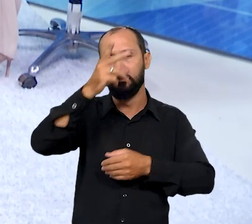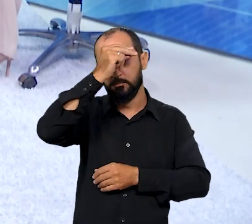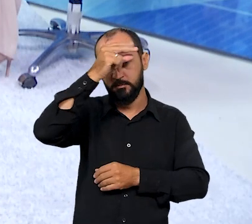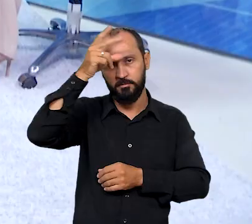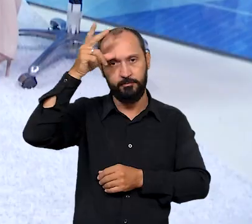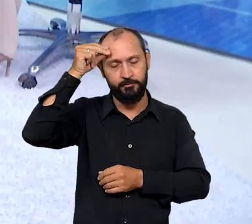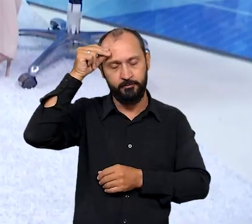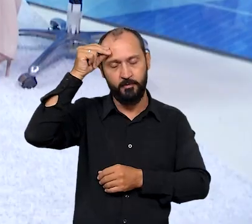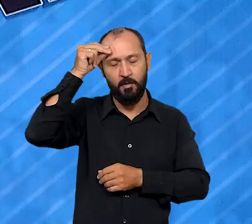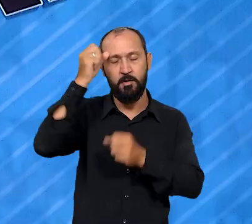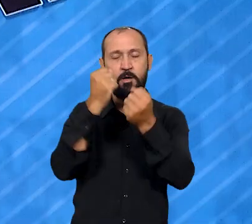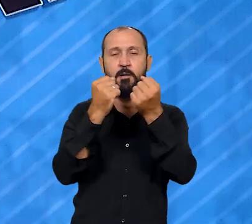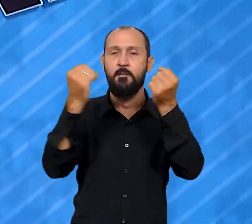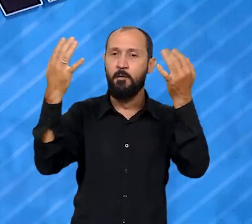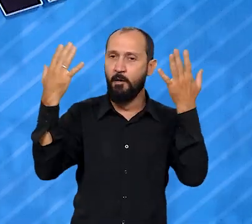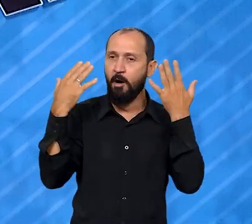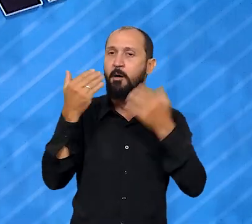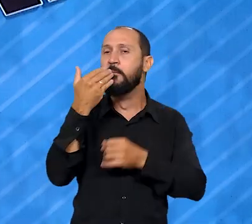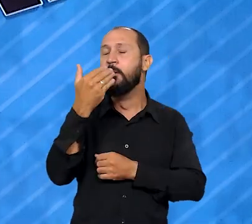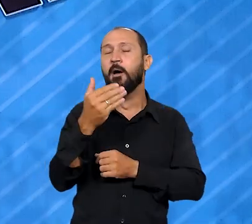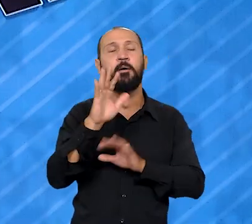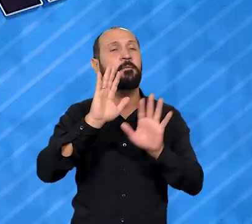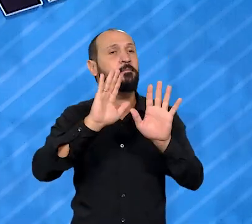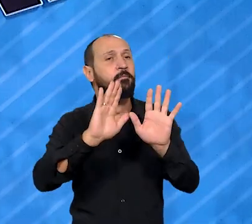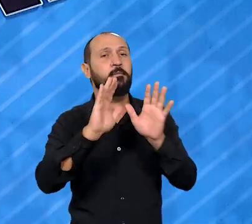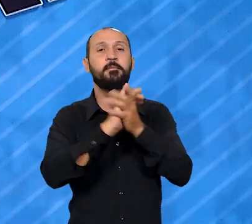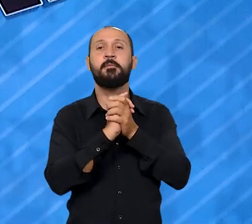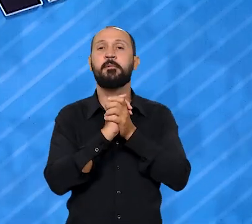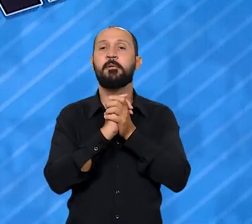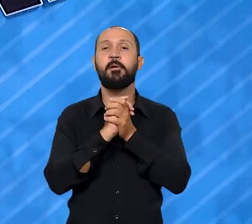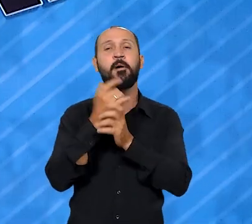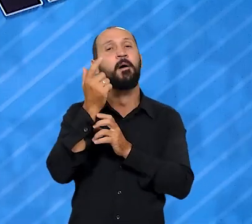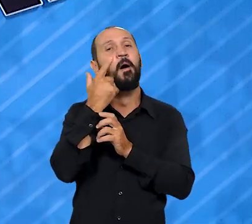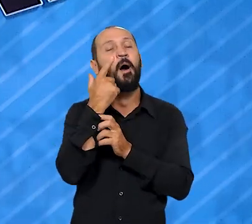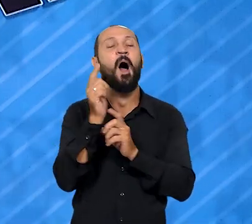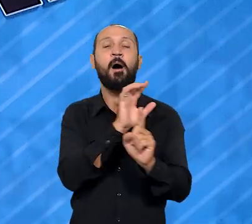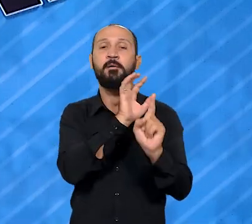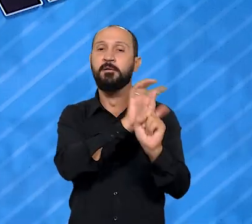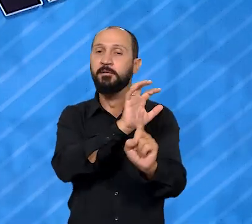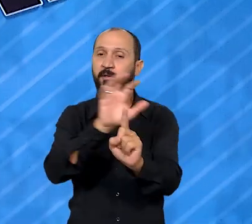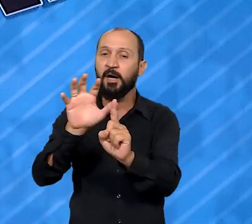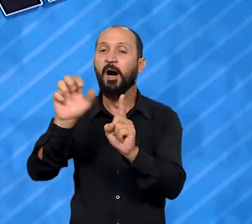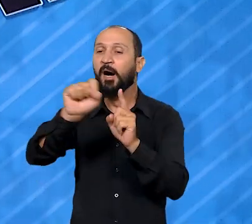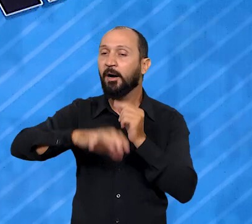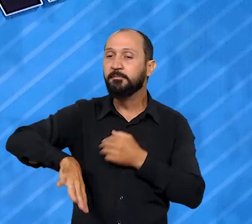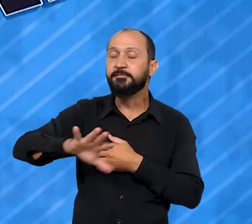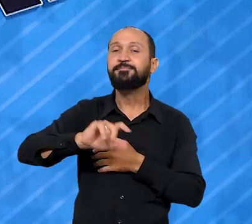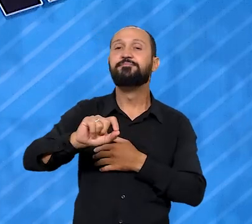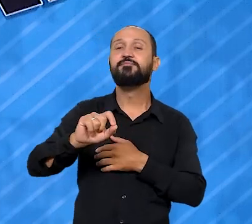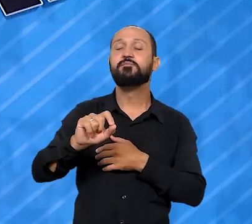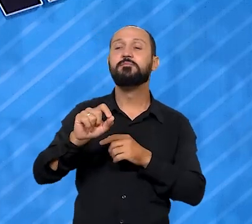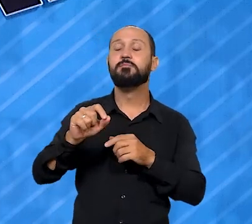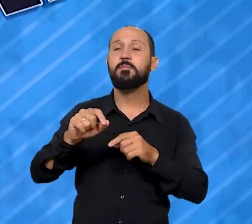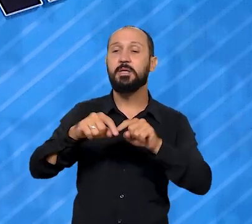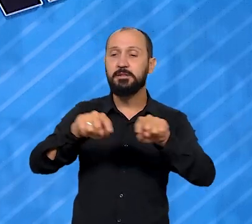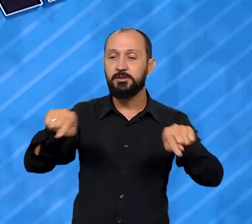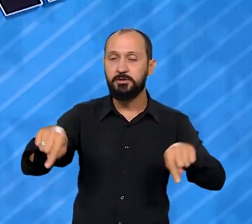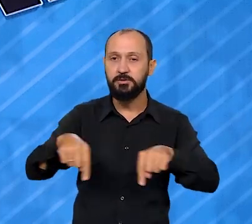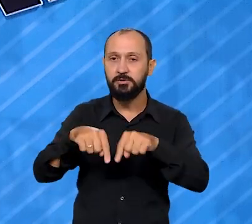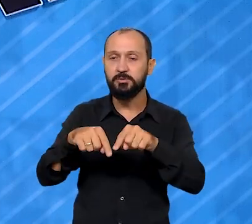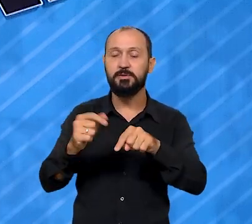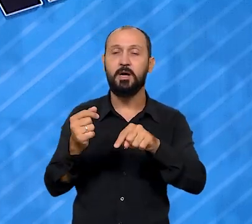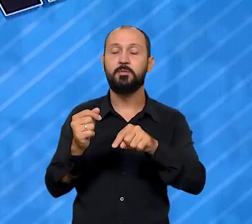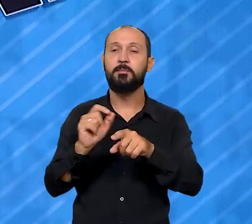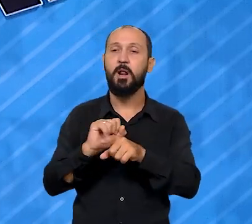Conselho Municipal de Meio Ambiente, né, nós demandamos a ela, falou, olha, vamos ver os impactos sociais da